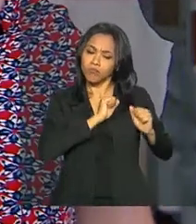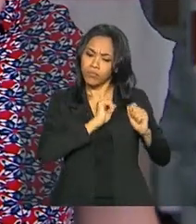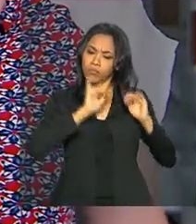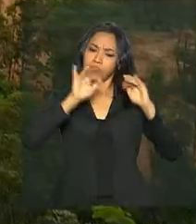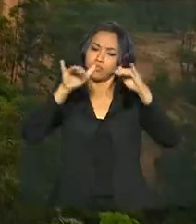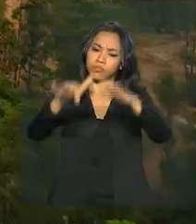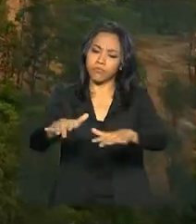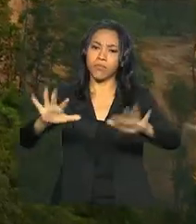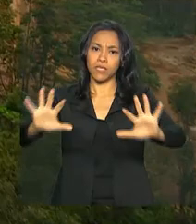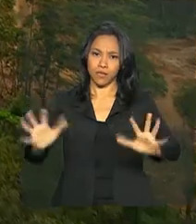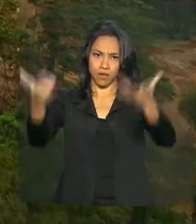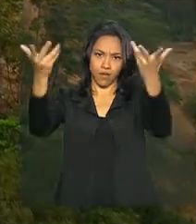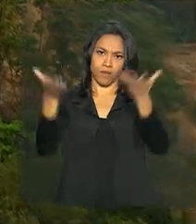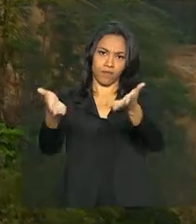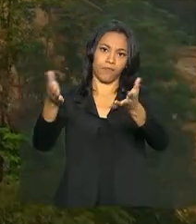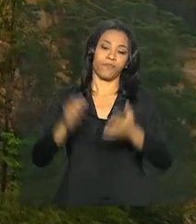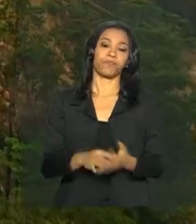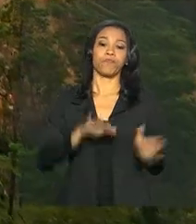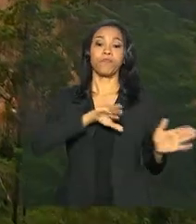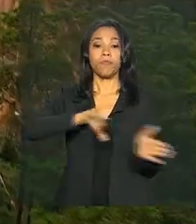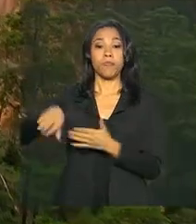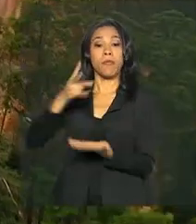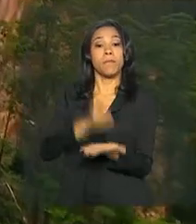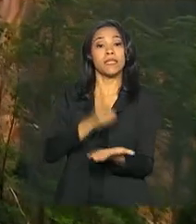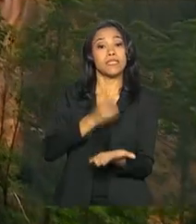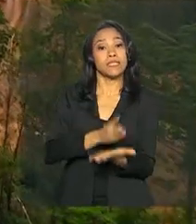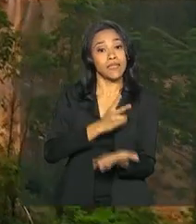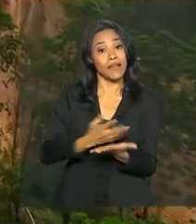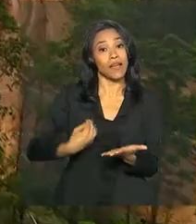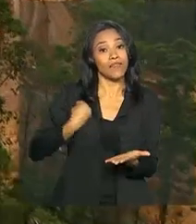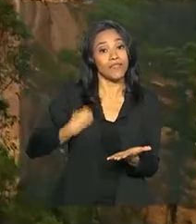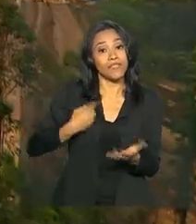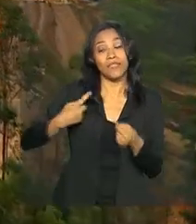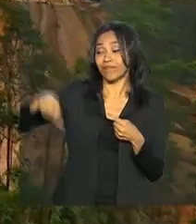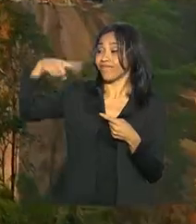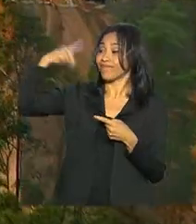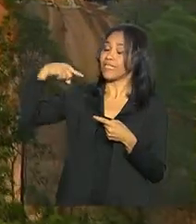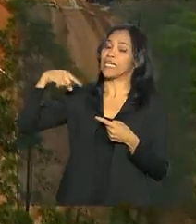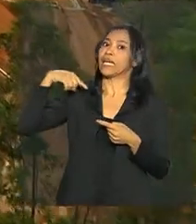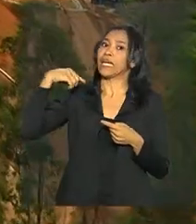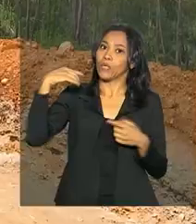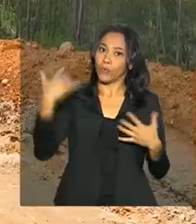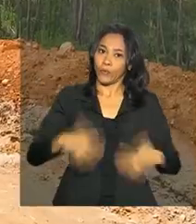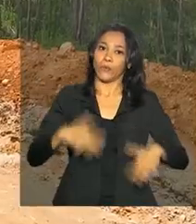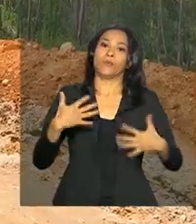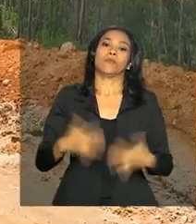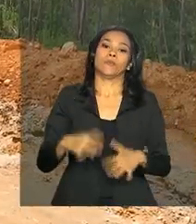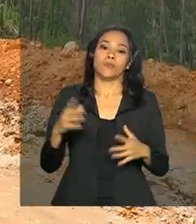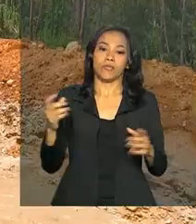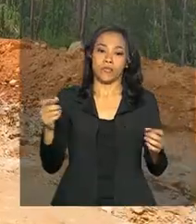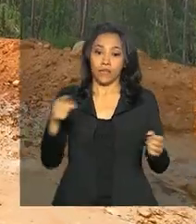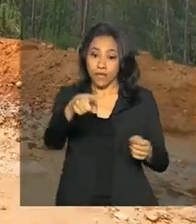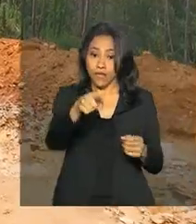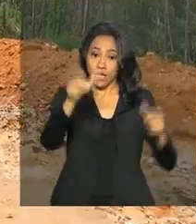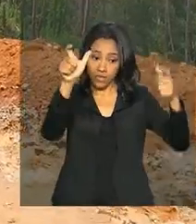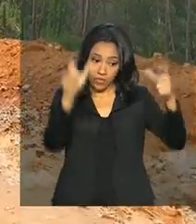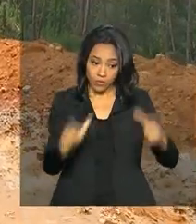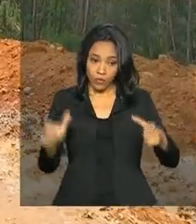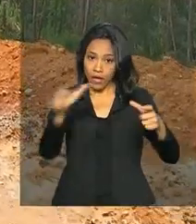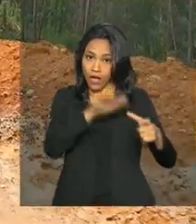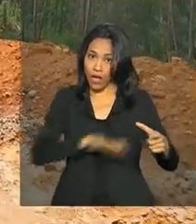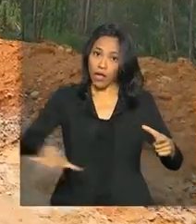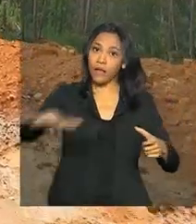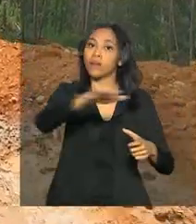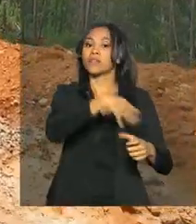poder celebrar. Preservar o modo de vida antigo é o lema também nos reassentamentos. E é aqui que está sendo reconstruída